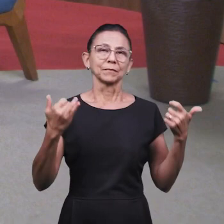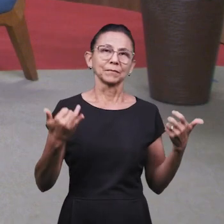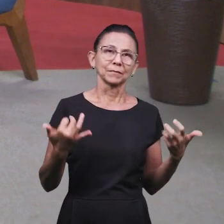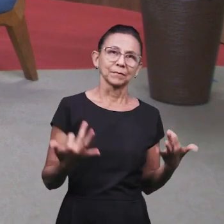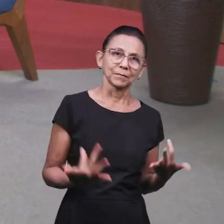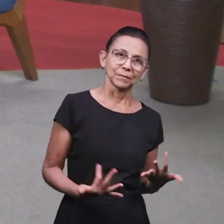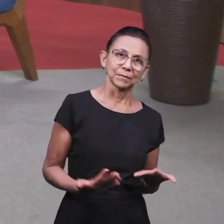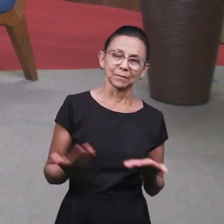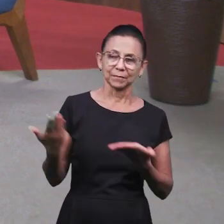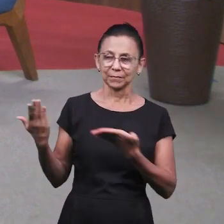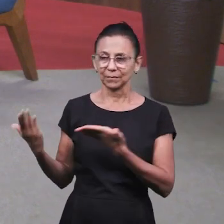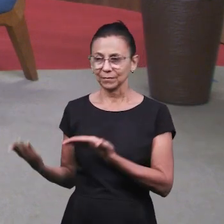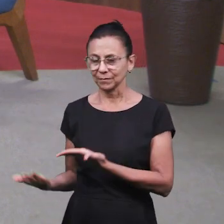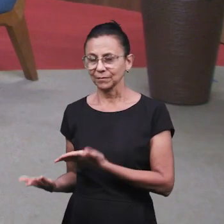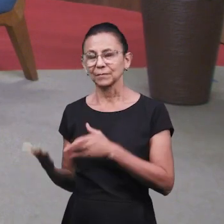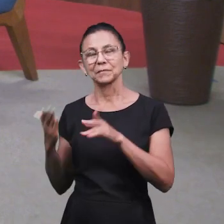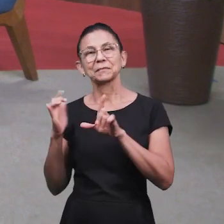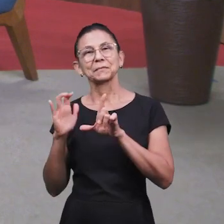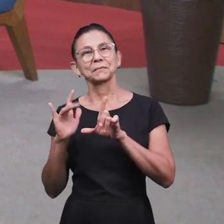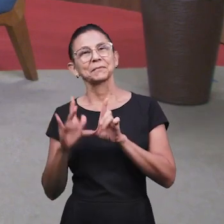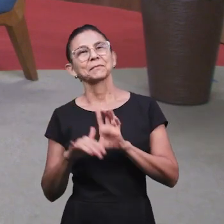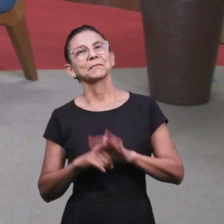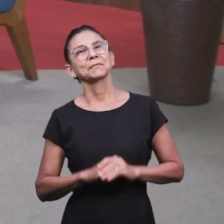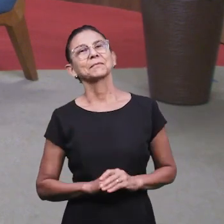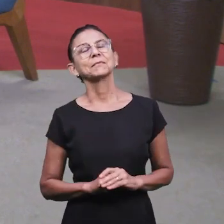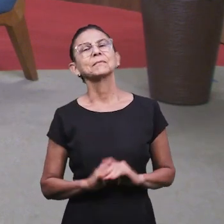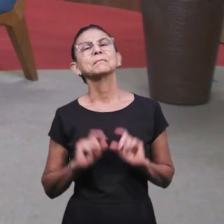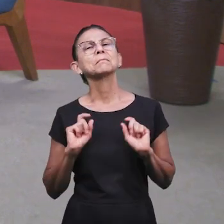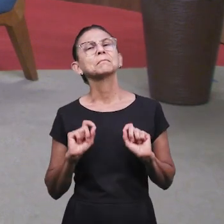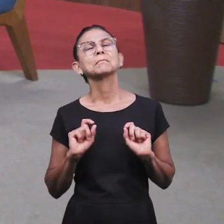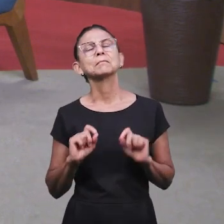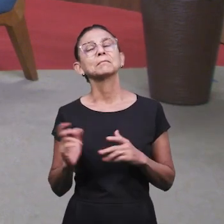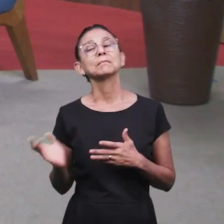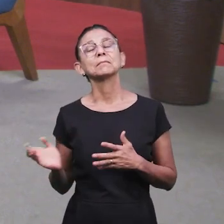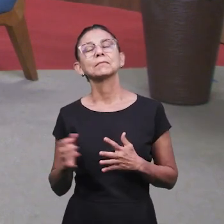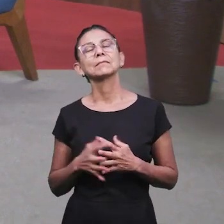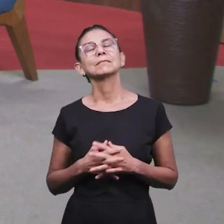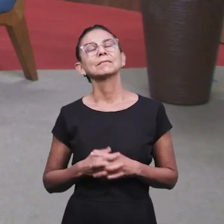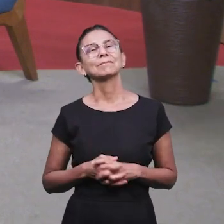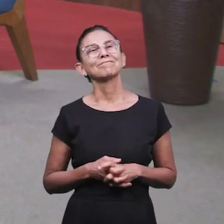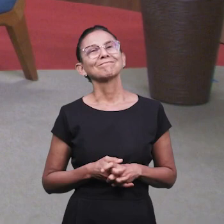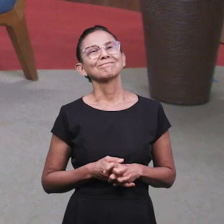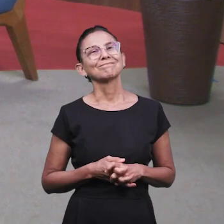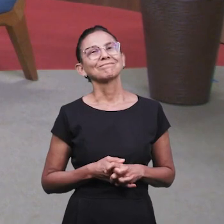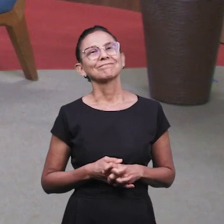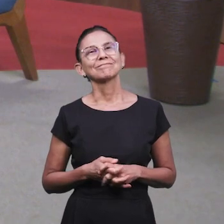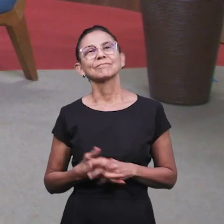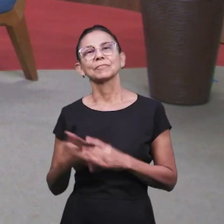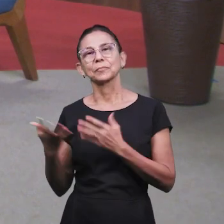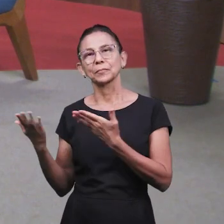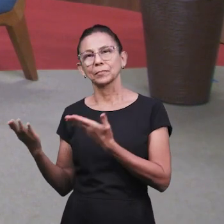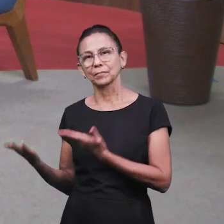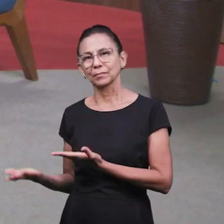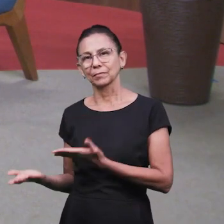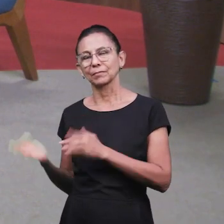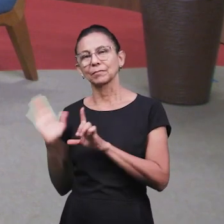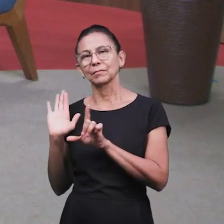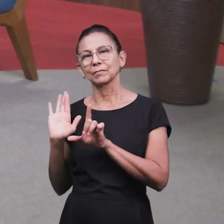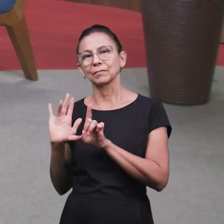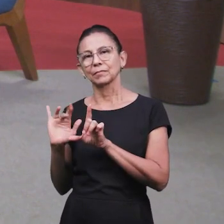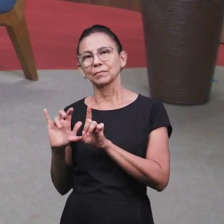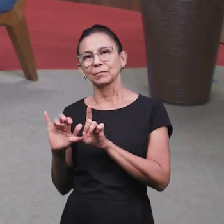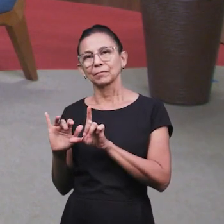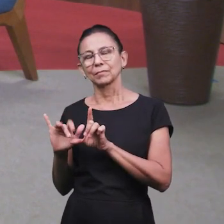explicar para você esse QR Code está aparecendo aqui agora na tela. Para que serve, Daniel? Queridos, este